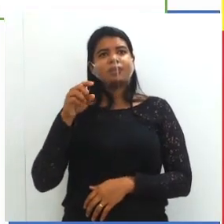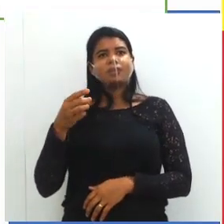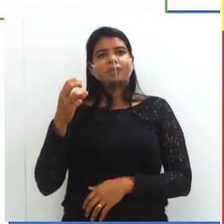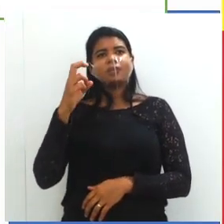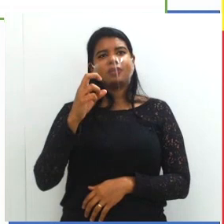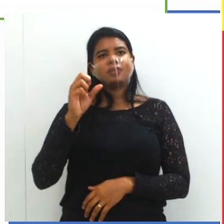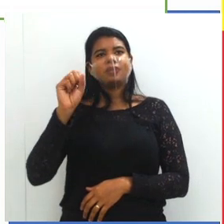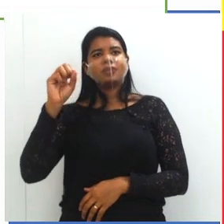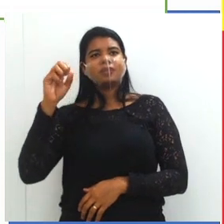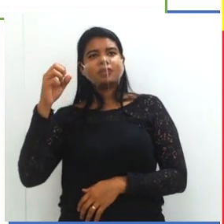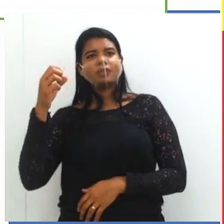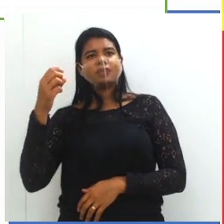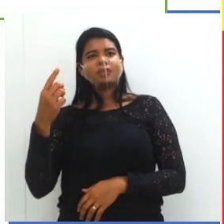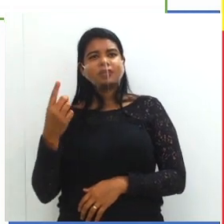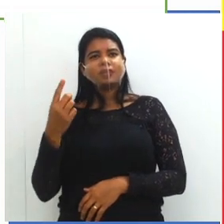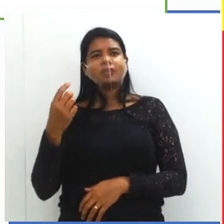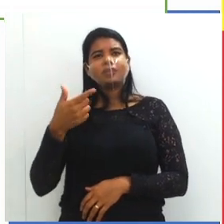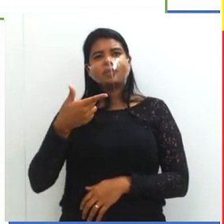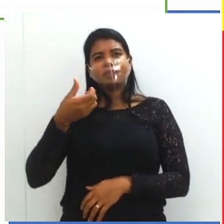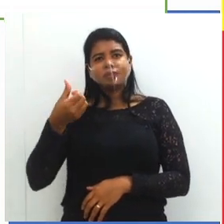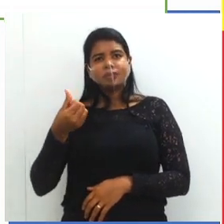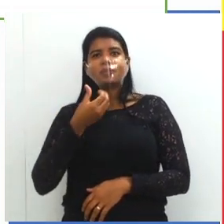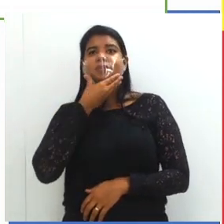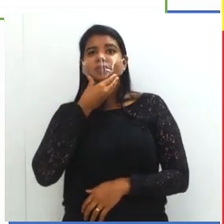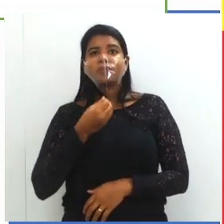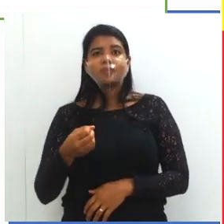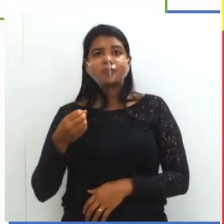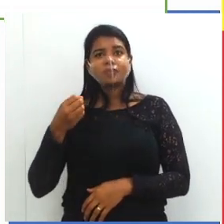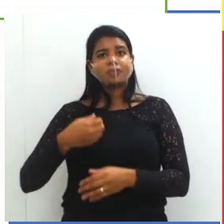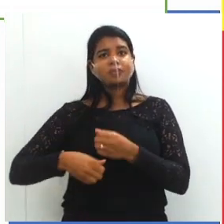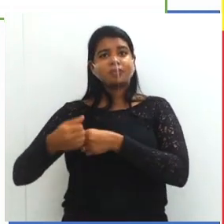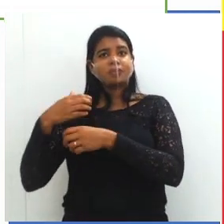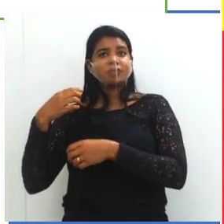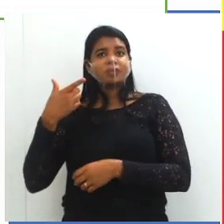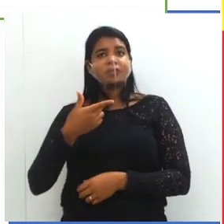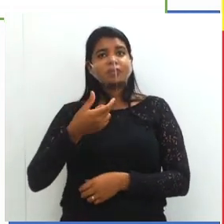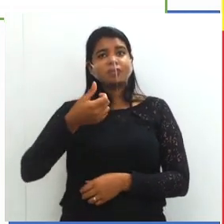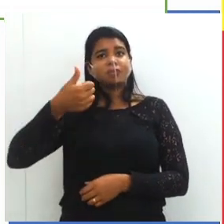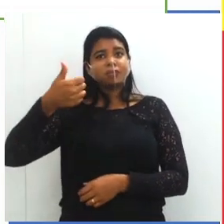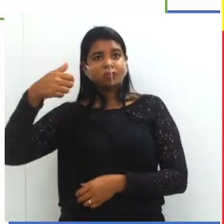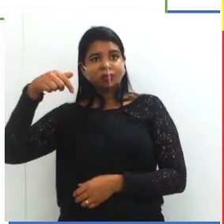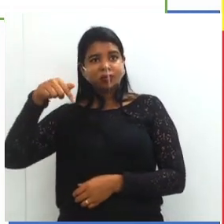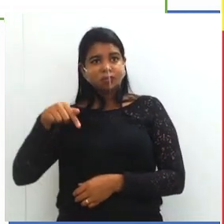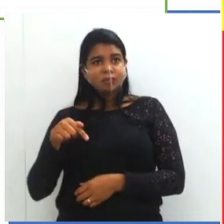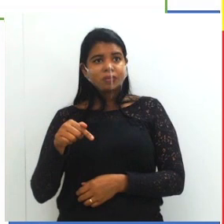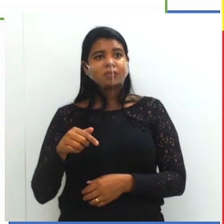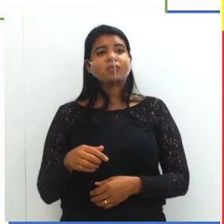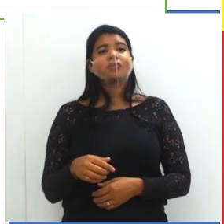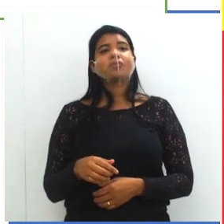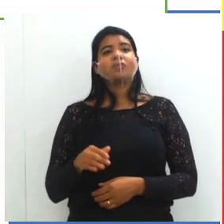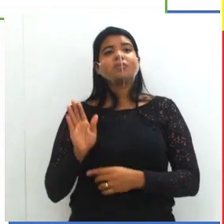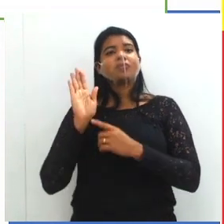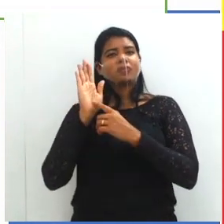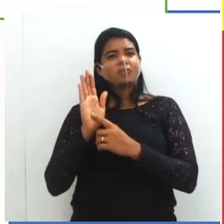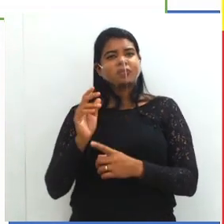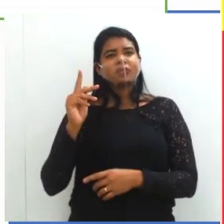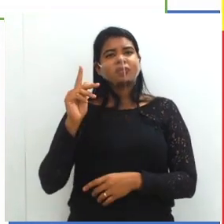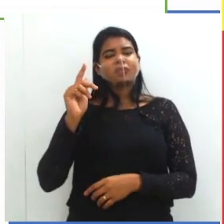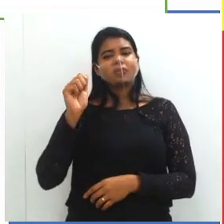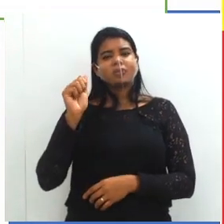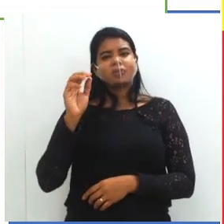13.581, de 26 de dezembro de 2017, declarou Dom Helder Câmara como